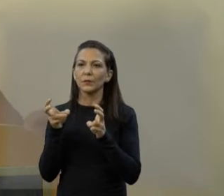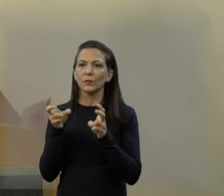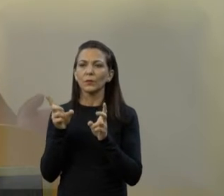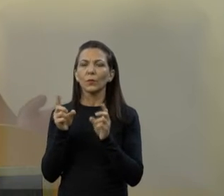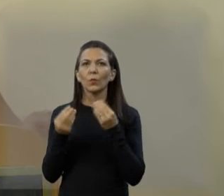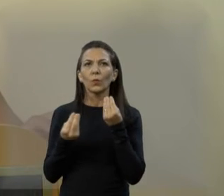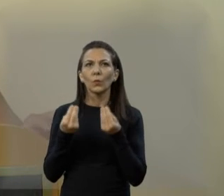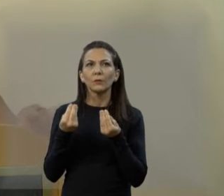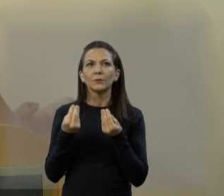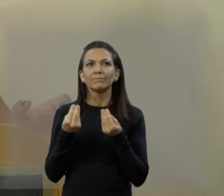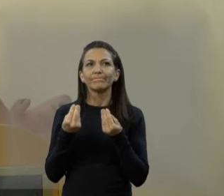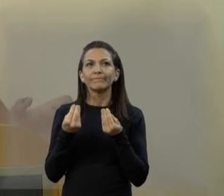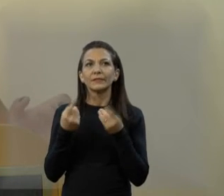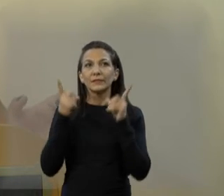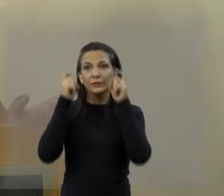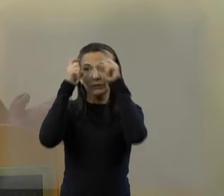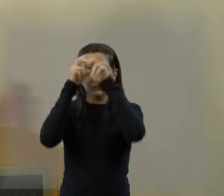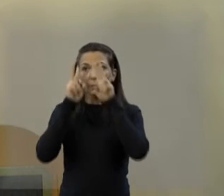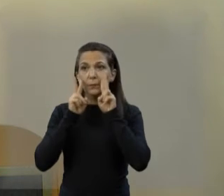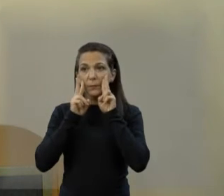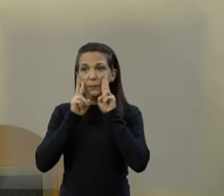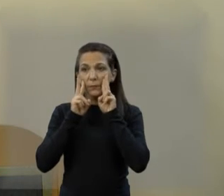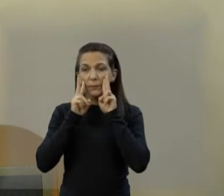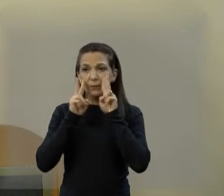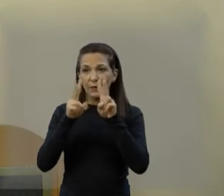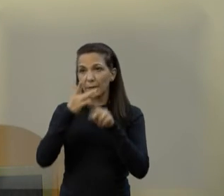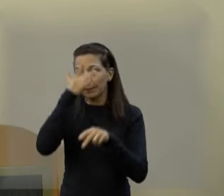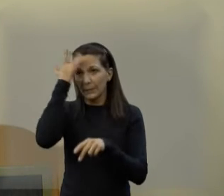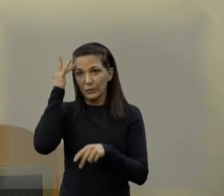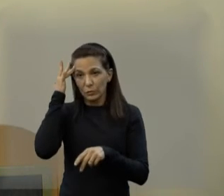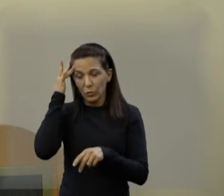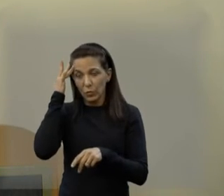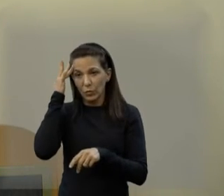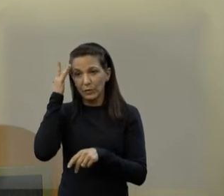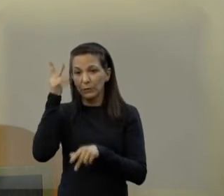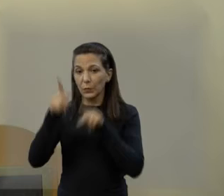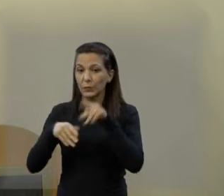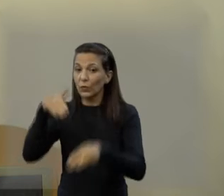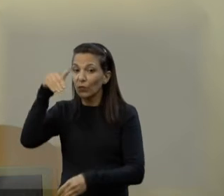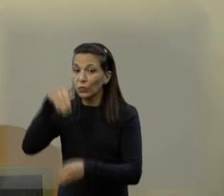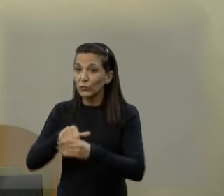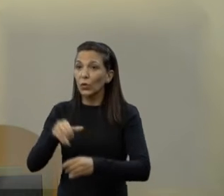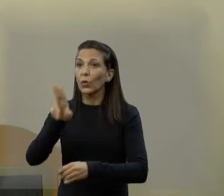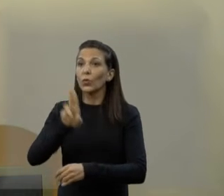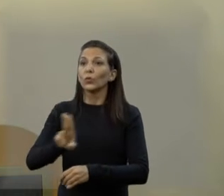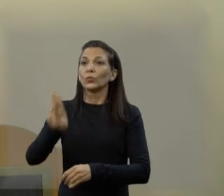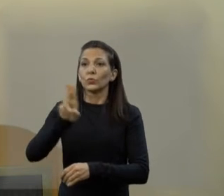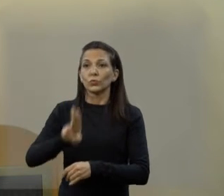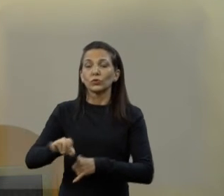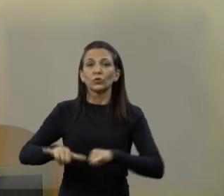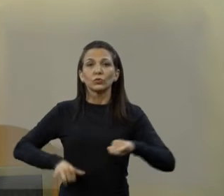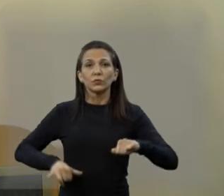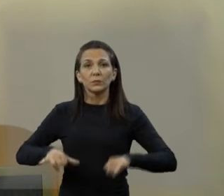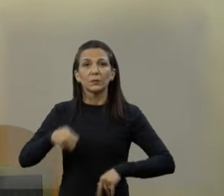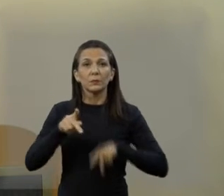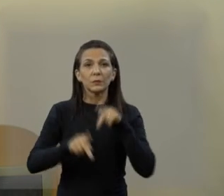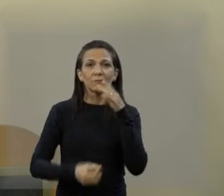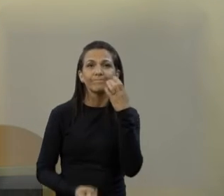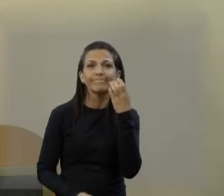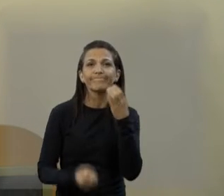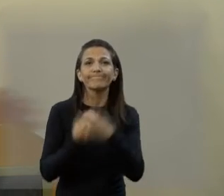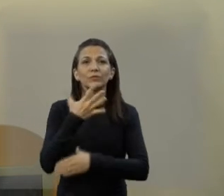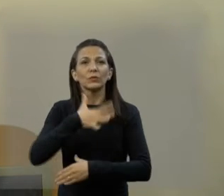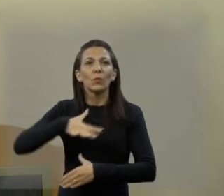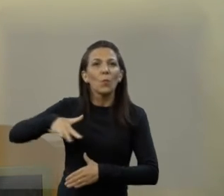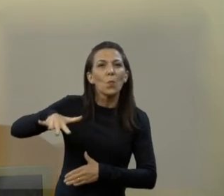difícil ver que pessoas eleitas também legitimamente pela população usa as dores do povo para criar